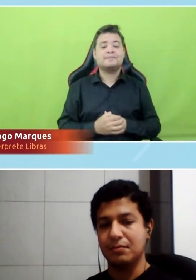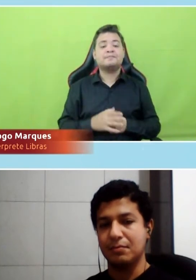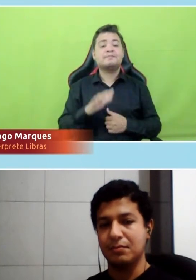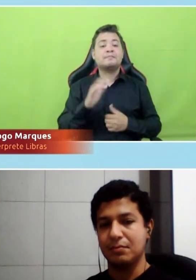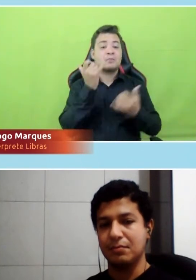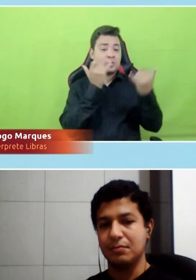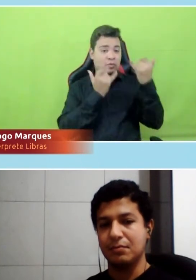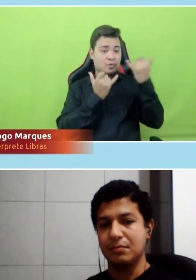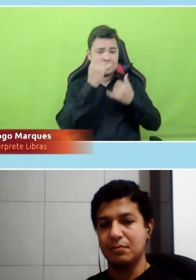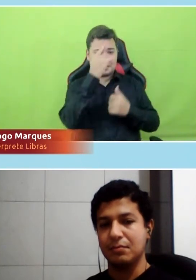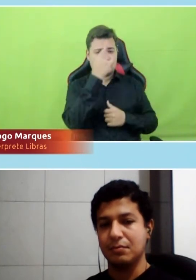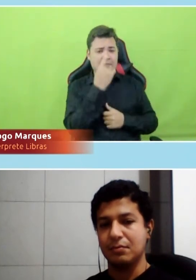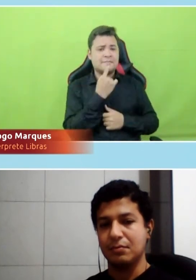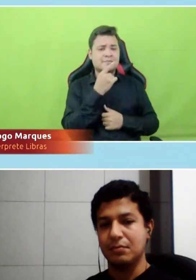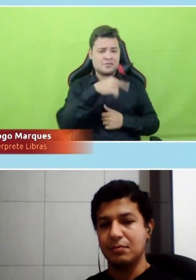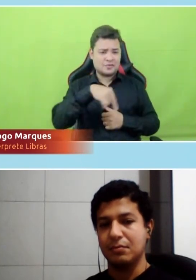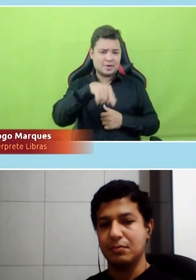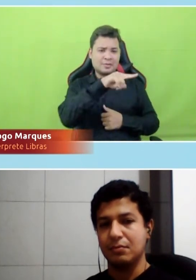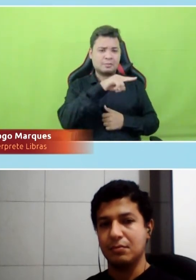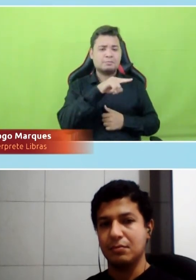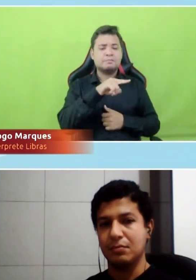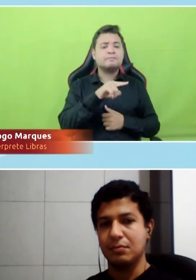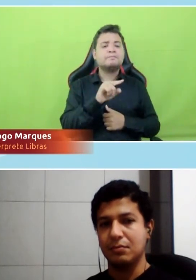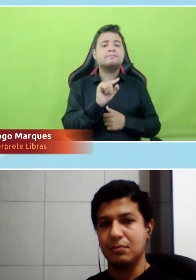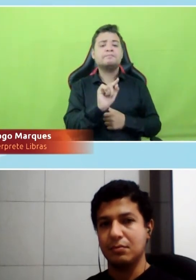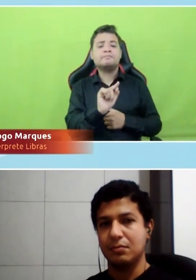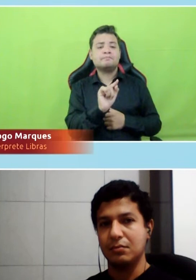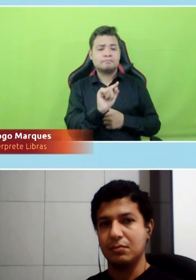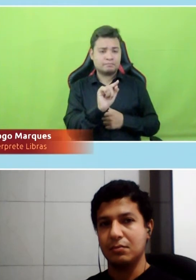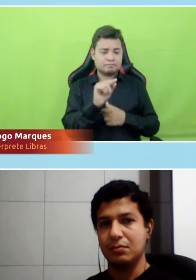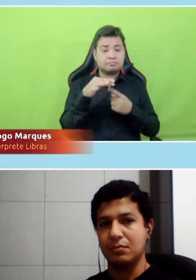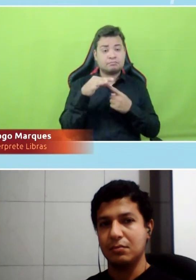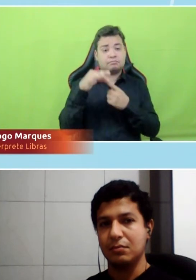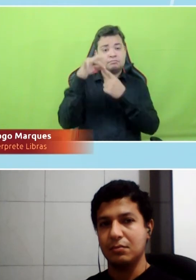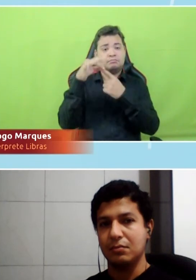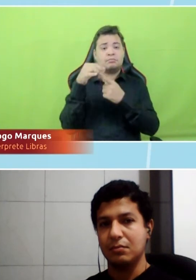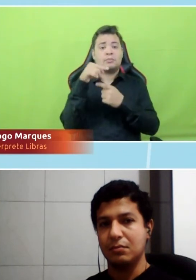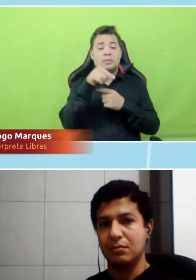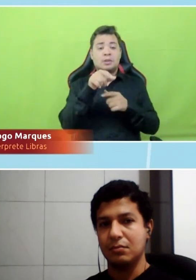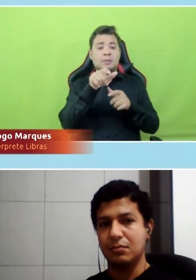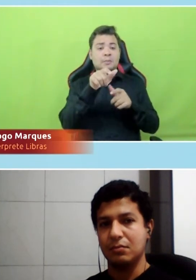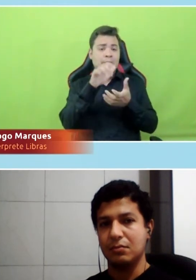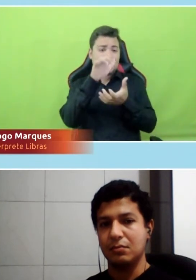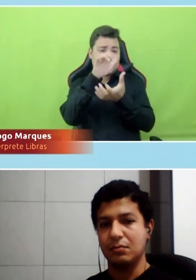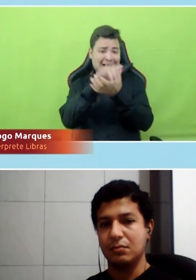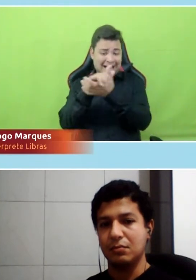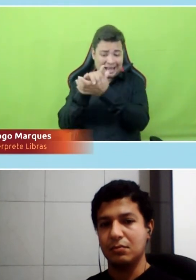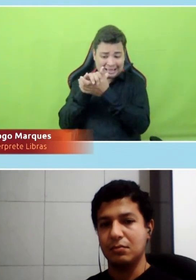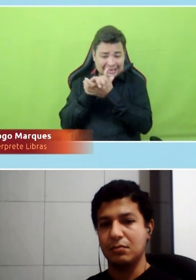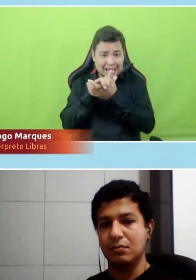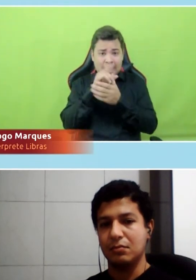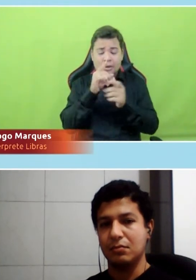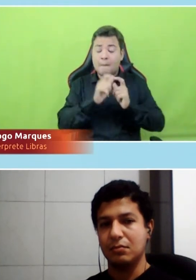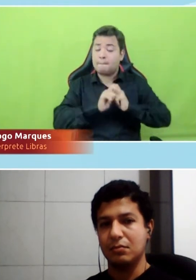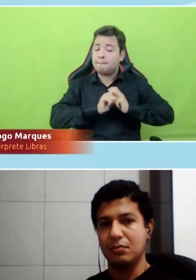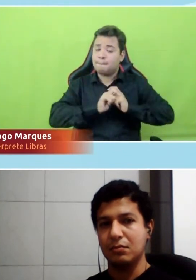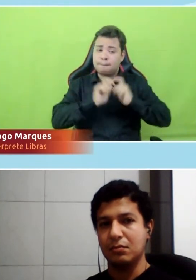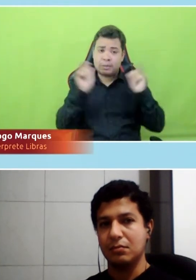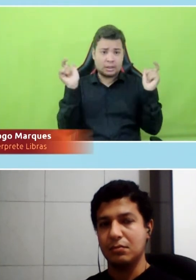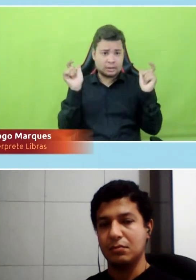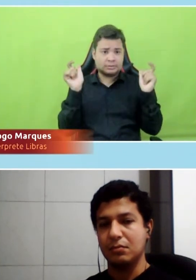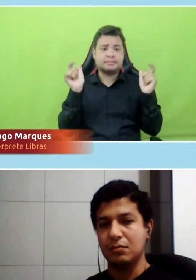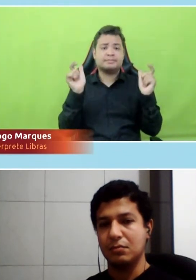o perfil médio dos candidatos, é bom destacar também que os candidatos casados são a maioria em todos